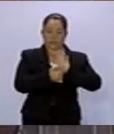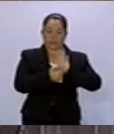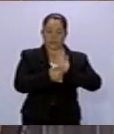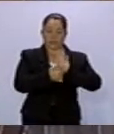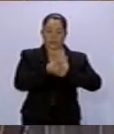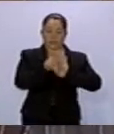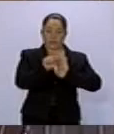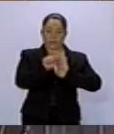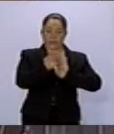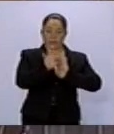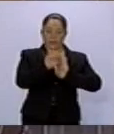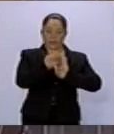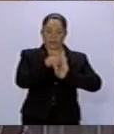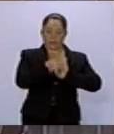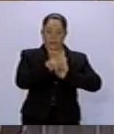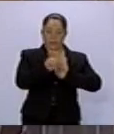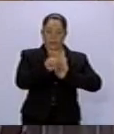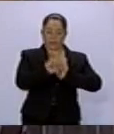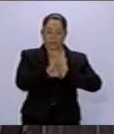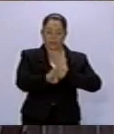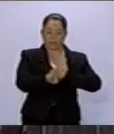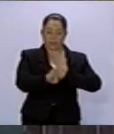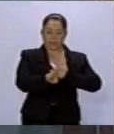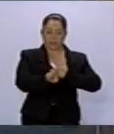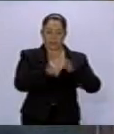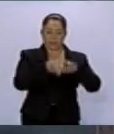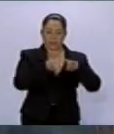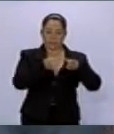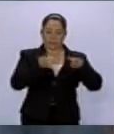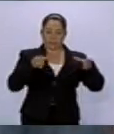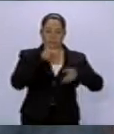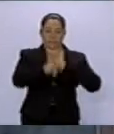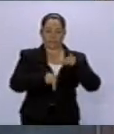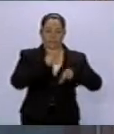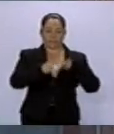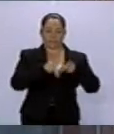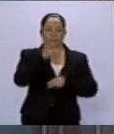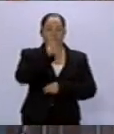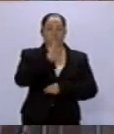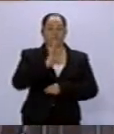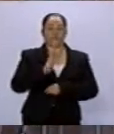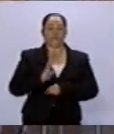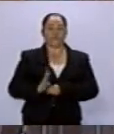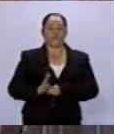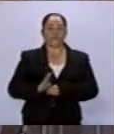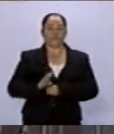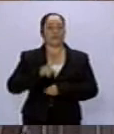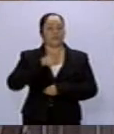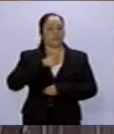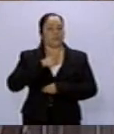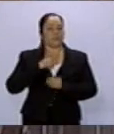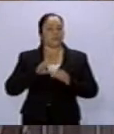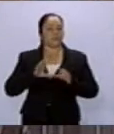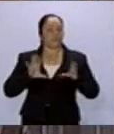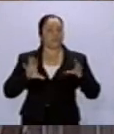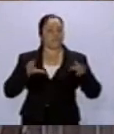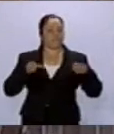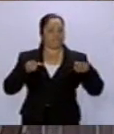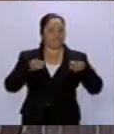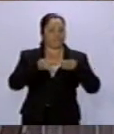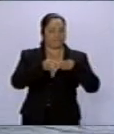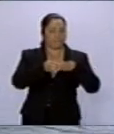densidade demográfica do nosso país mostrando como há uma Concentração da população